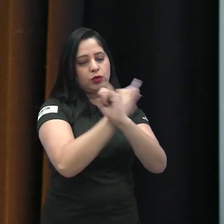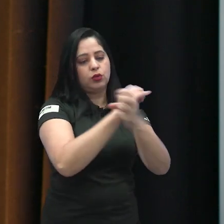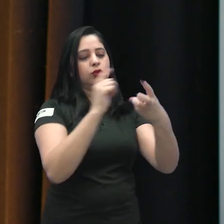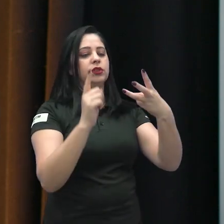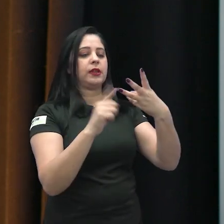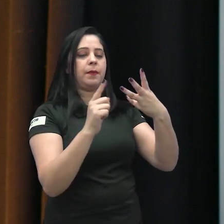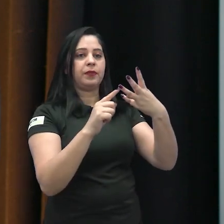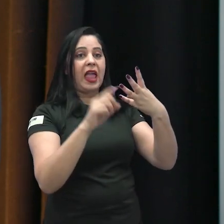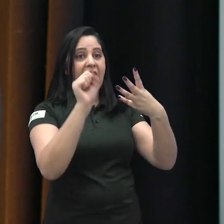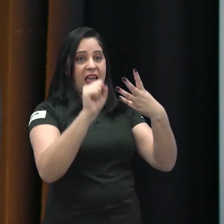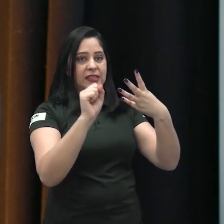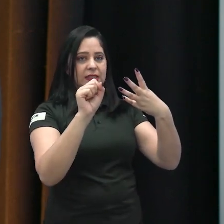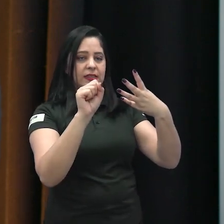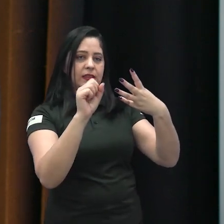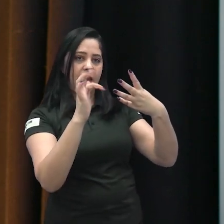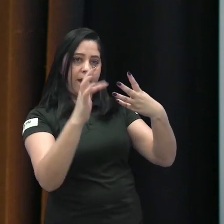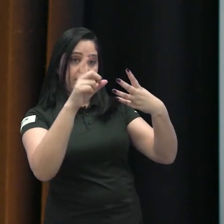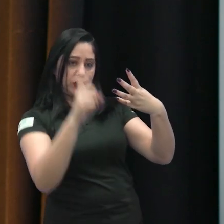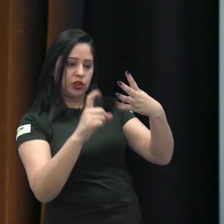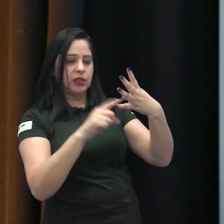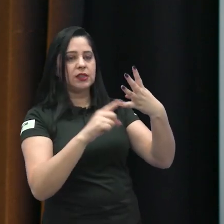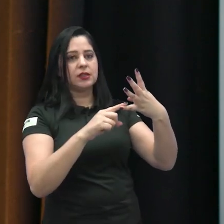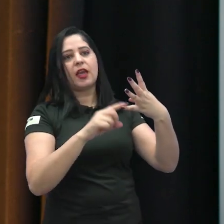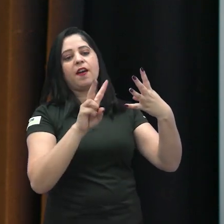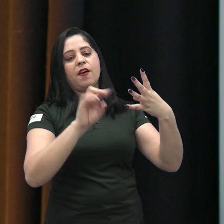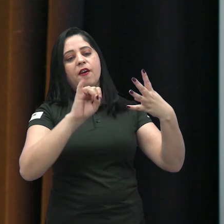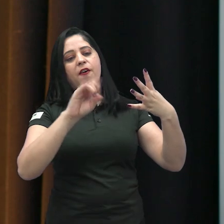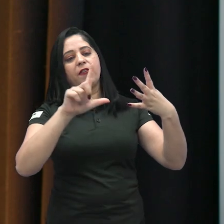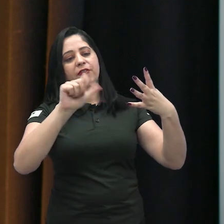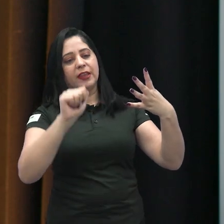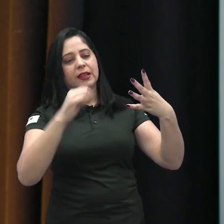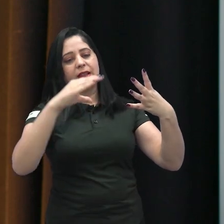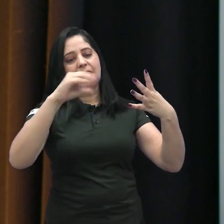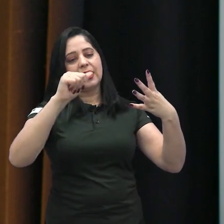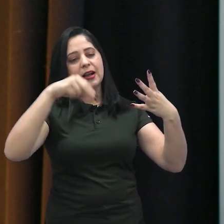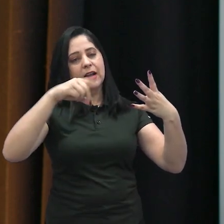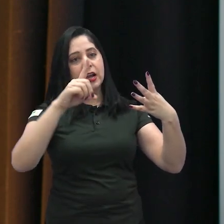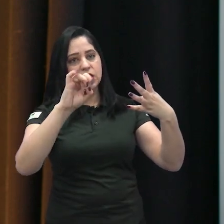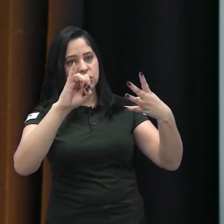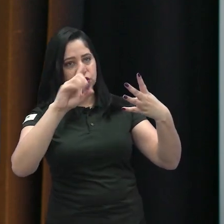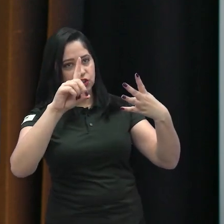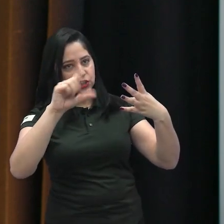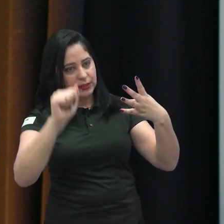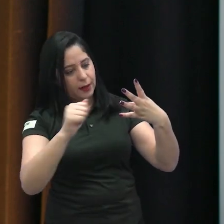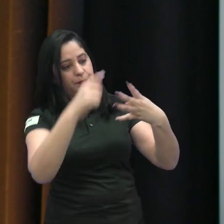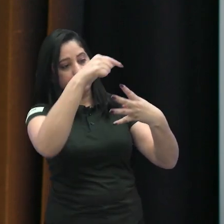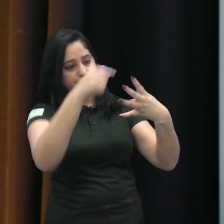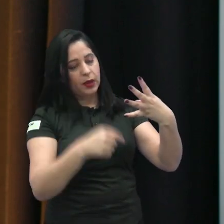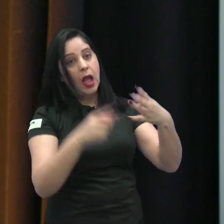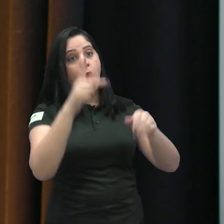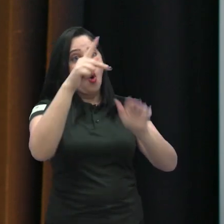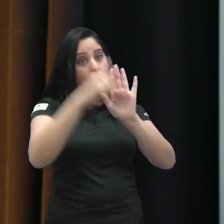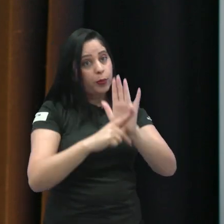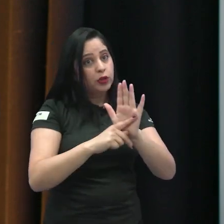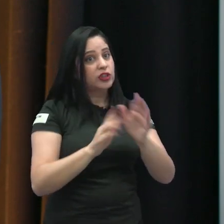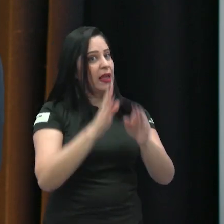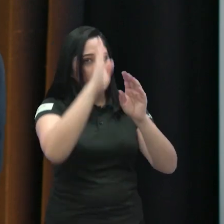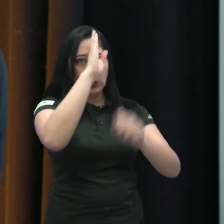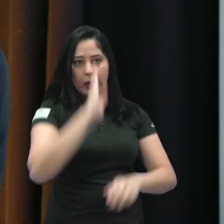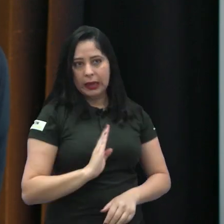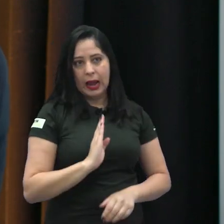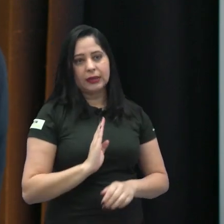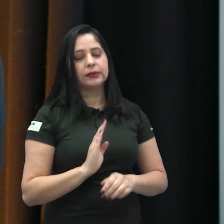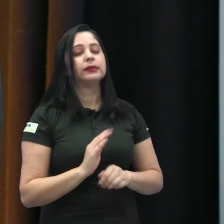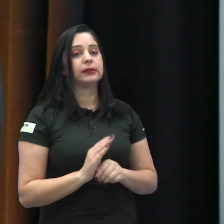Vila Cândida, na Zona Norte. É um projeto onde eu consegui trazer parceiros, né? Ele é totalmente gratuito, onde